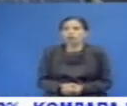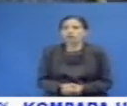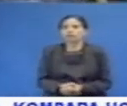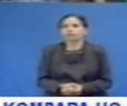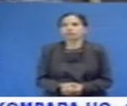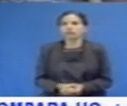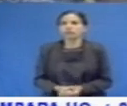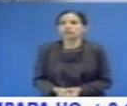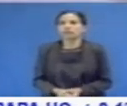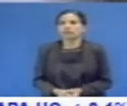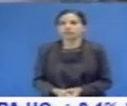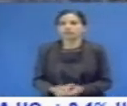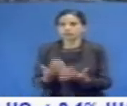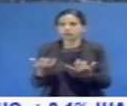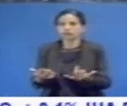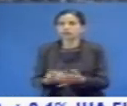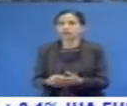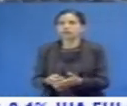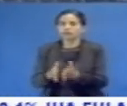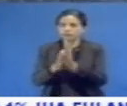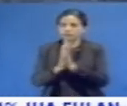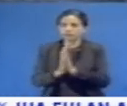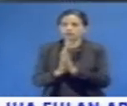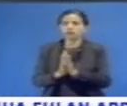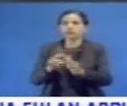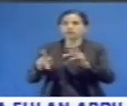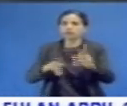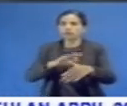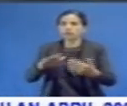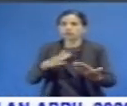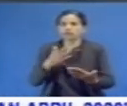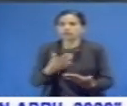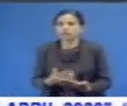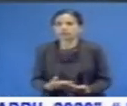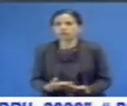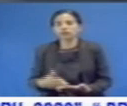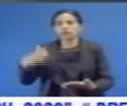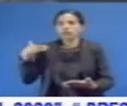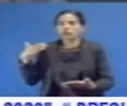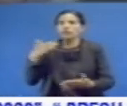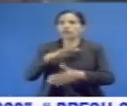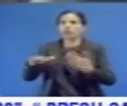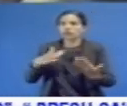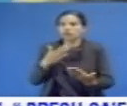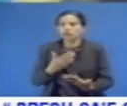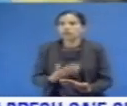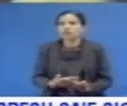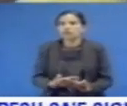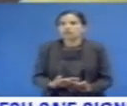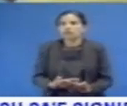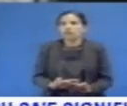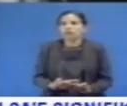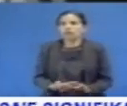e de Matheus. Neduzi, Luzu, Alapelo, Bahia, Jovem Cida, Nebe, agora, Balo Galeia,